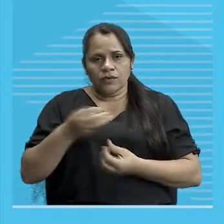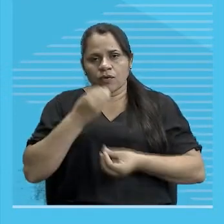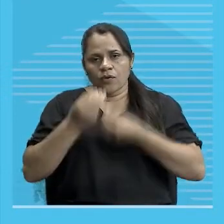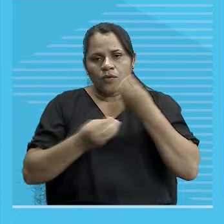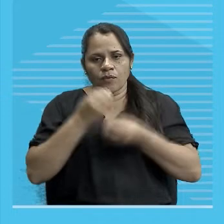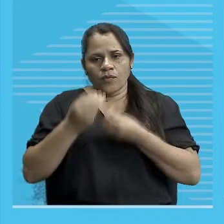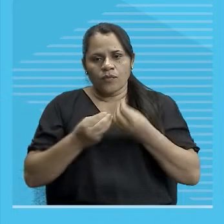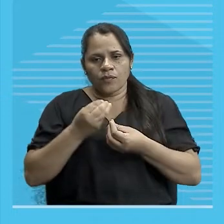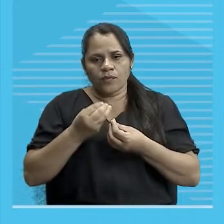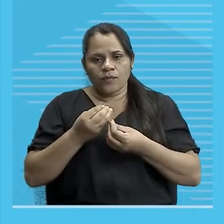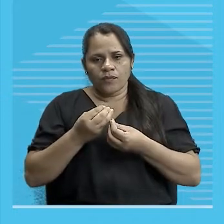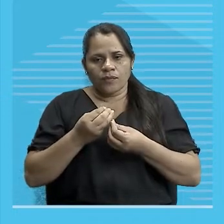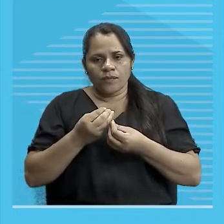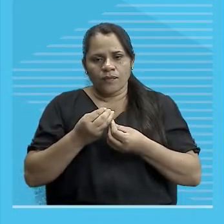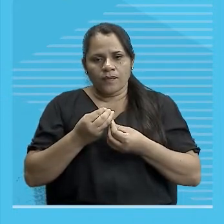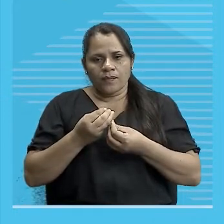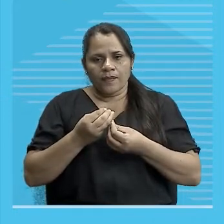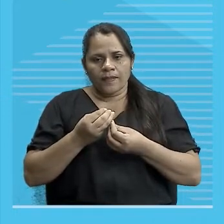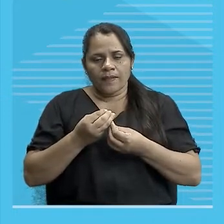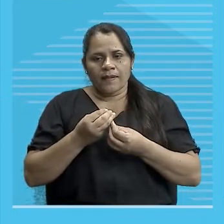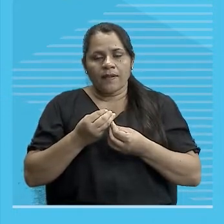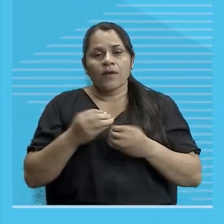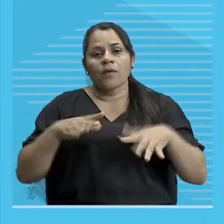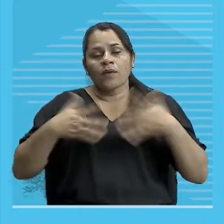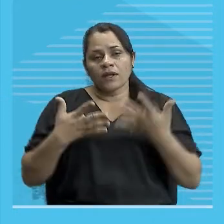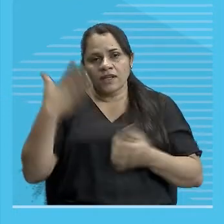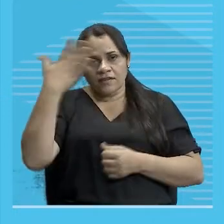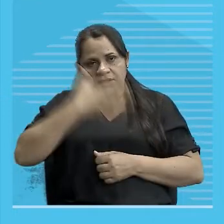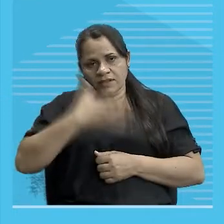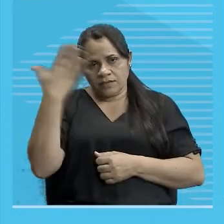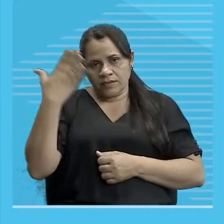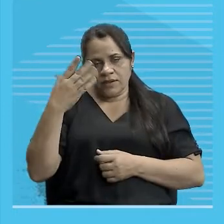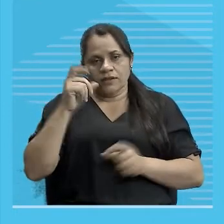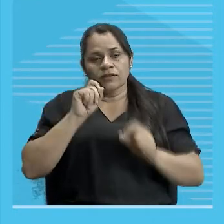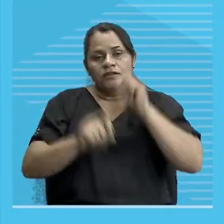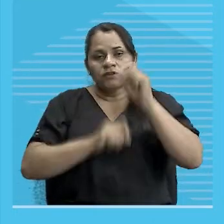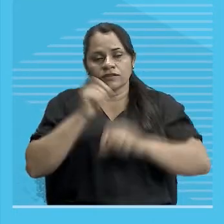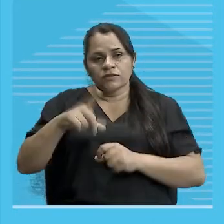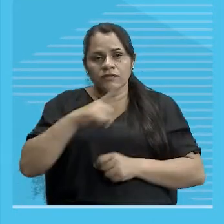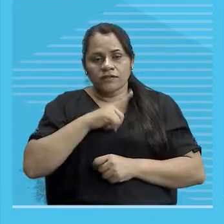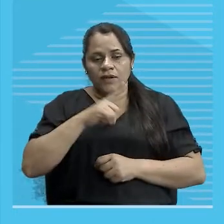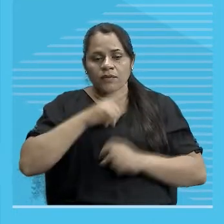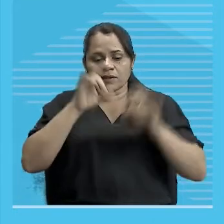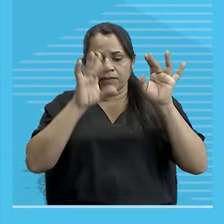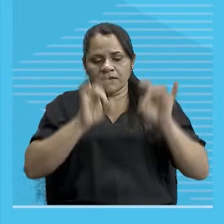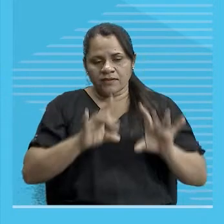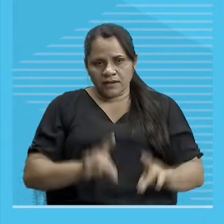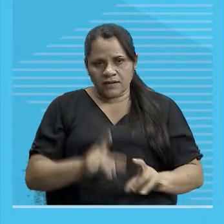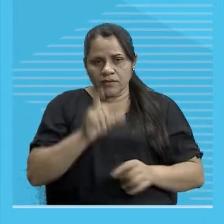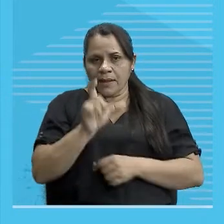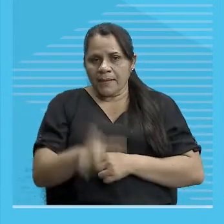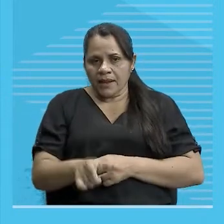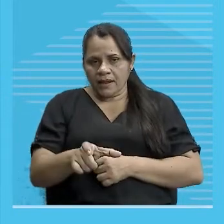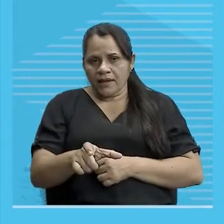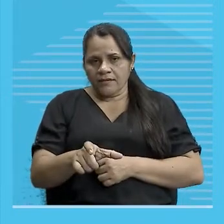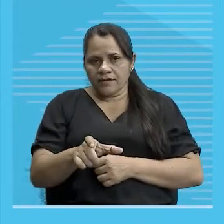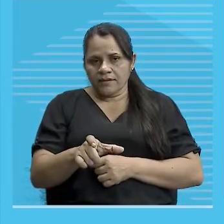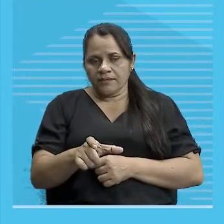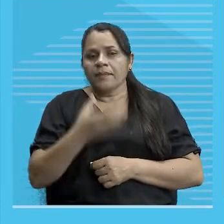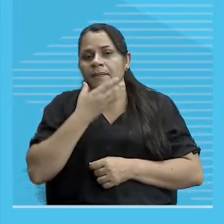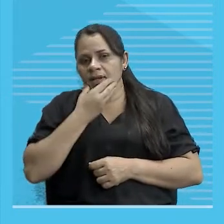Olha só. Quando, evidentemente, houver algum tipo de especificação mediante esse substantivo masculino,